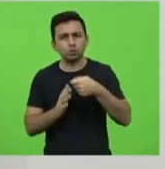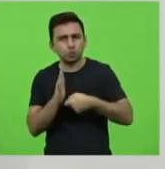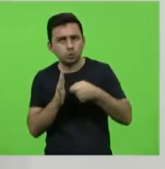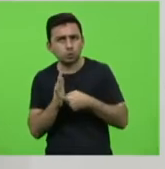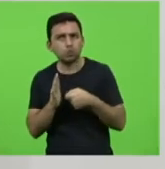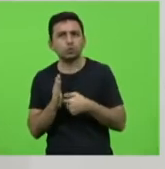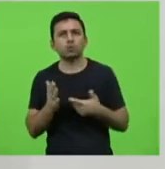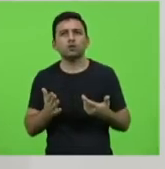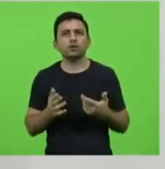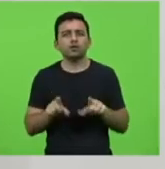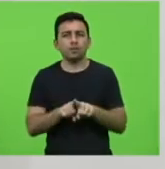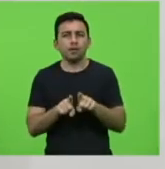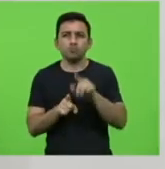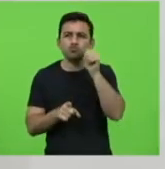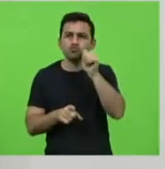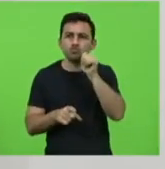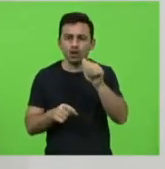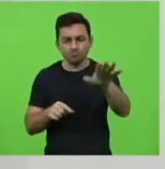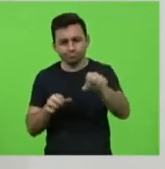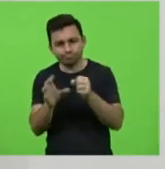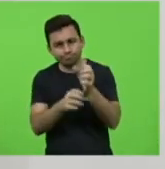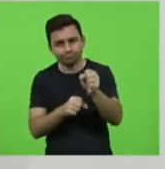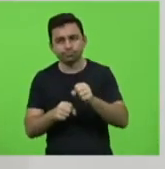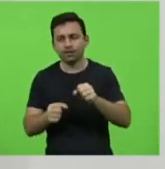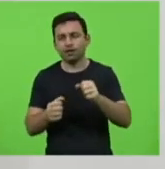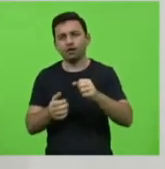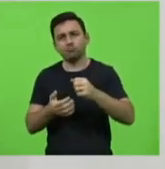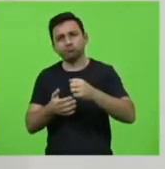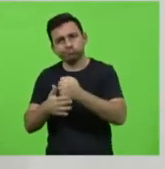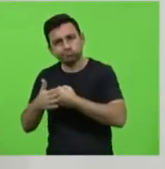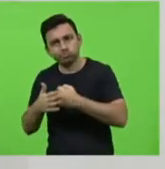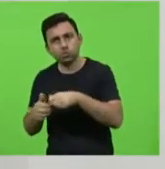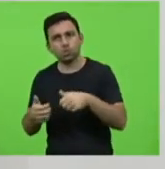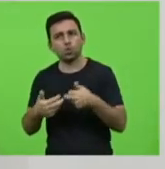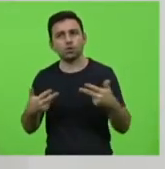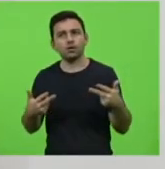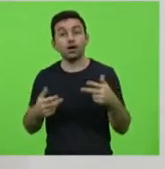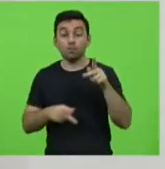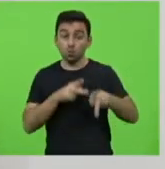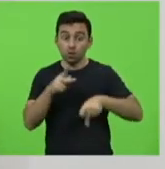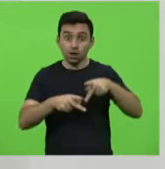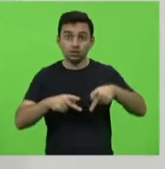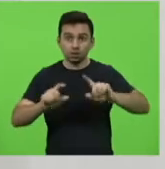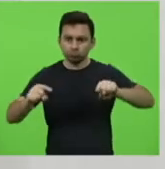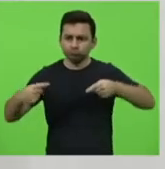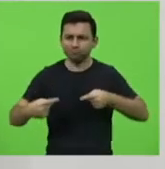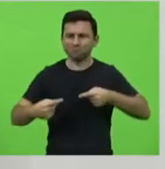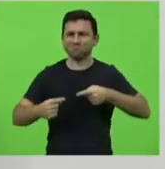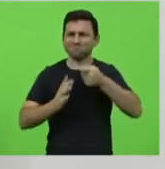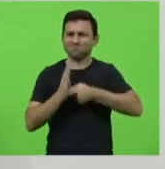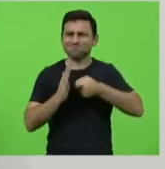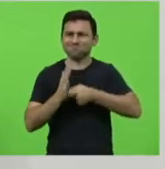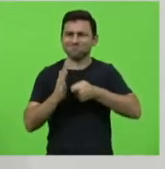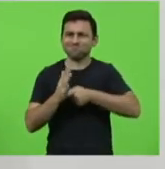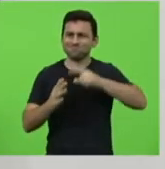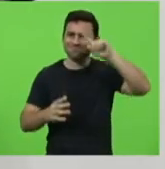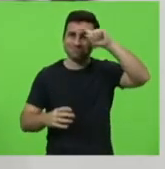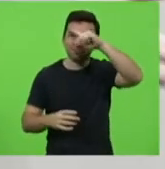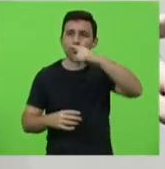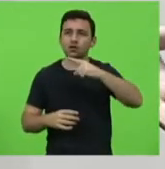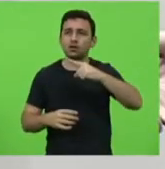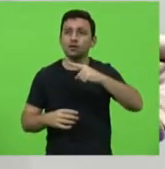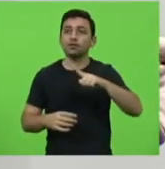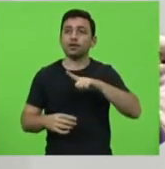mulheres para fazer comida. E o povo teve que, além de enfrentar e resistir à Coluna Prestes, depois vieram